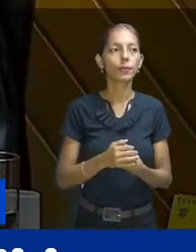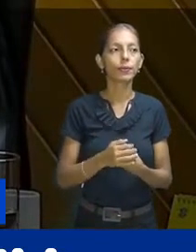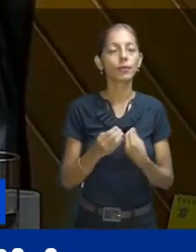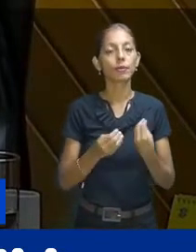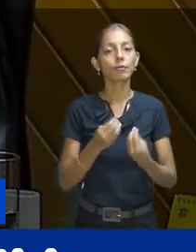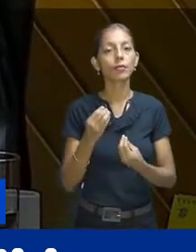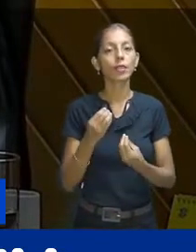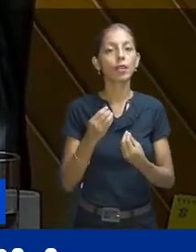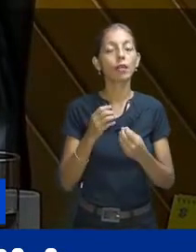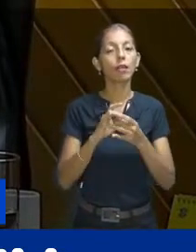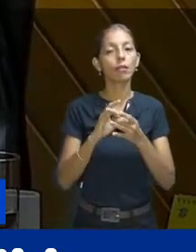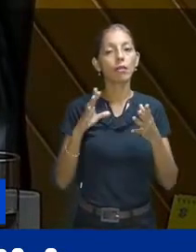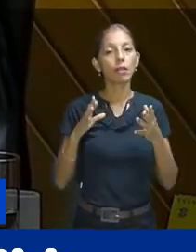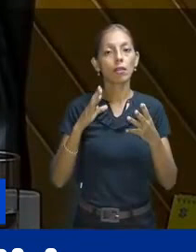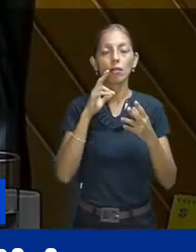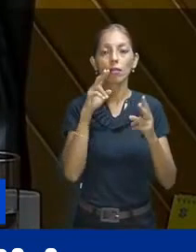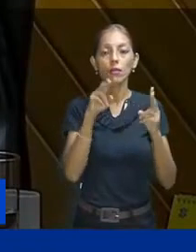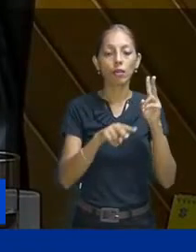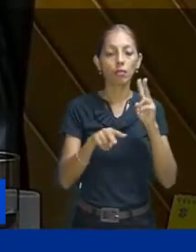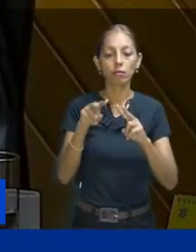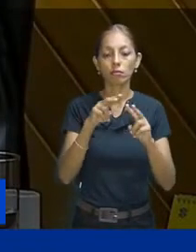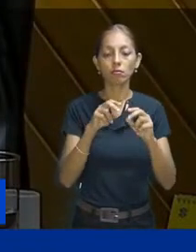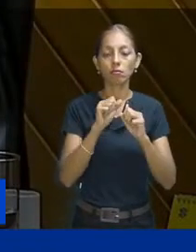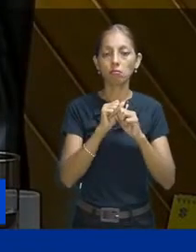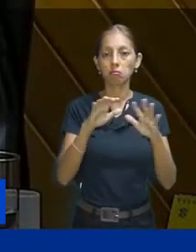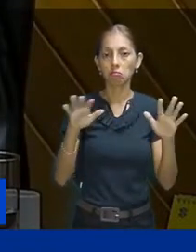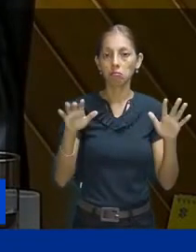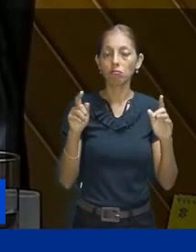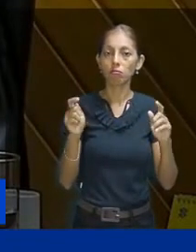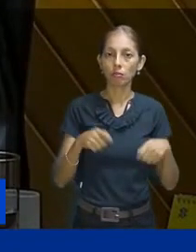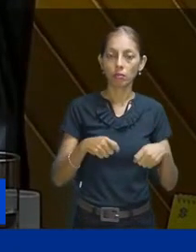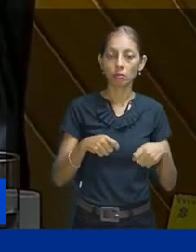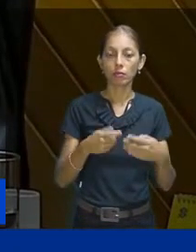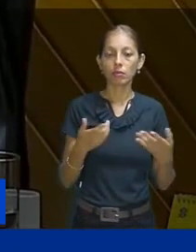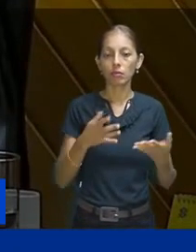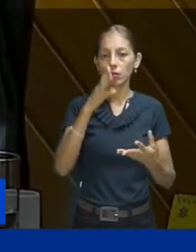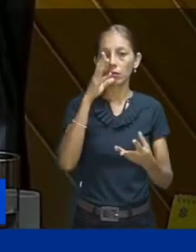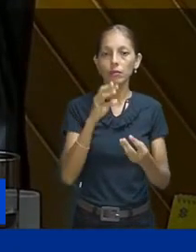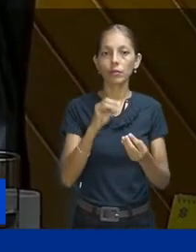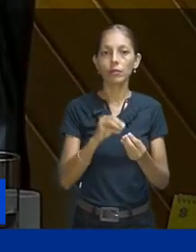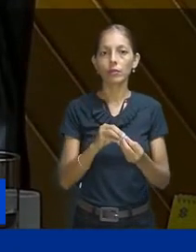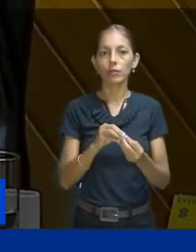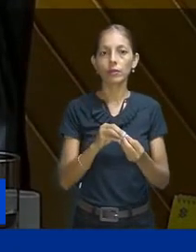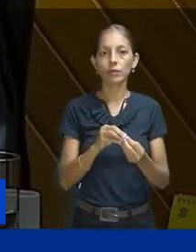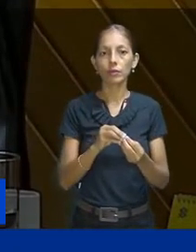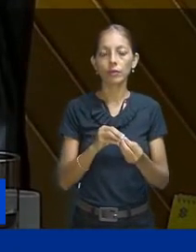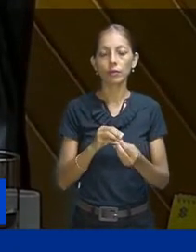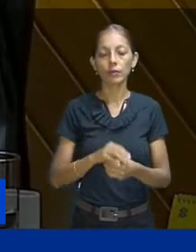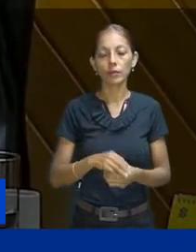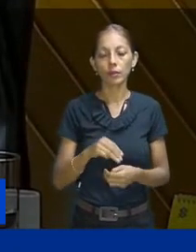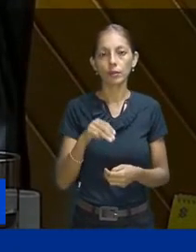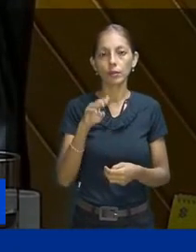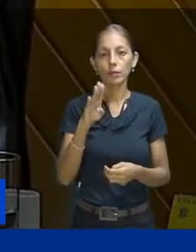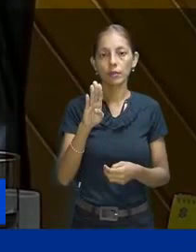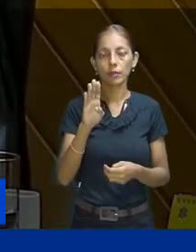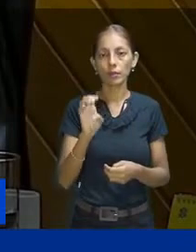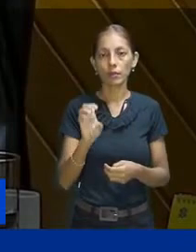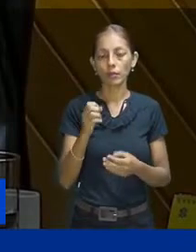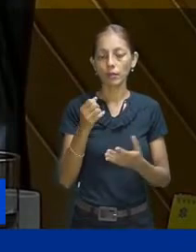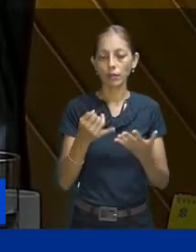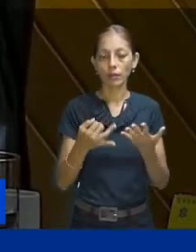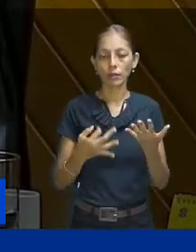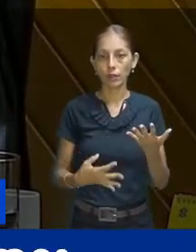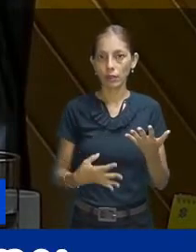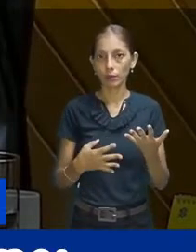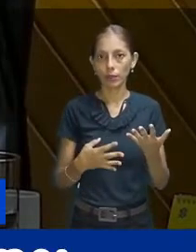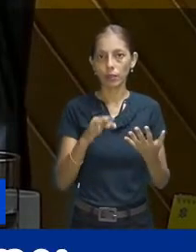transparência, publicidade, razoabilidade e economicidade. Em parecer conclusivo, o MPE levanta a tese e indica os seguintes precedentes do